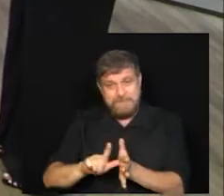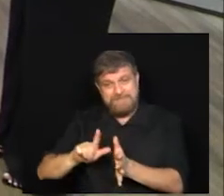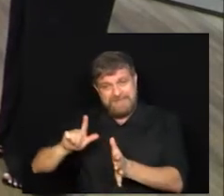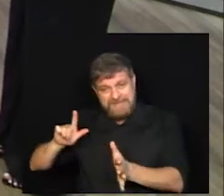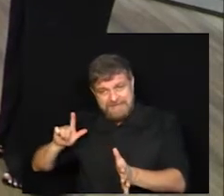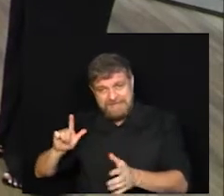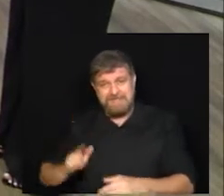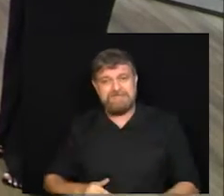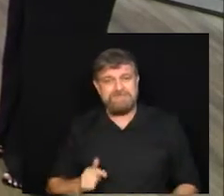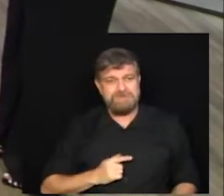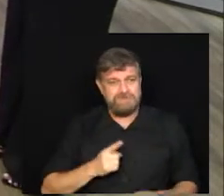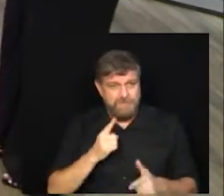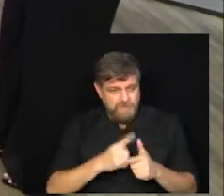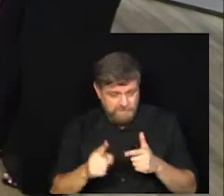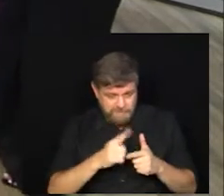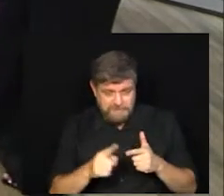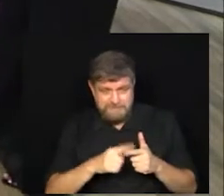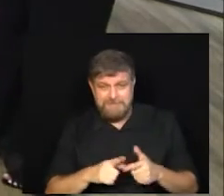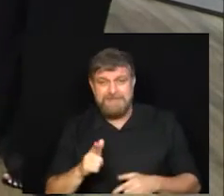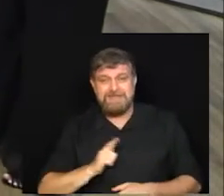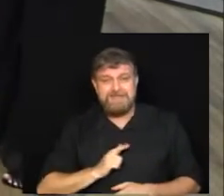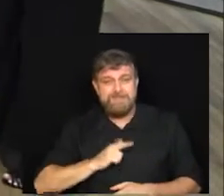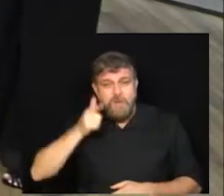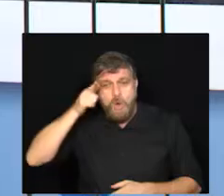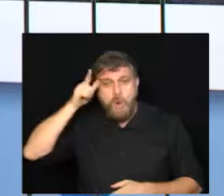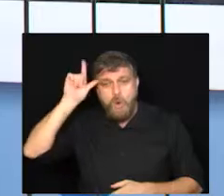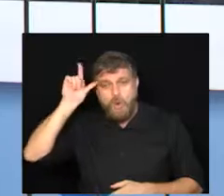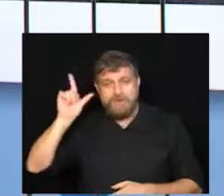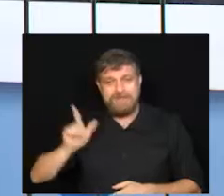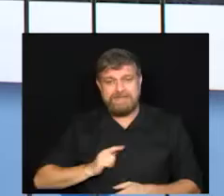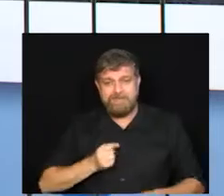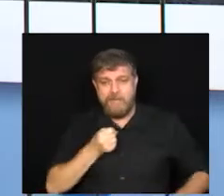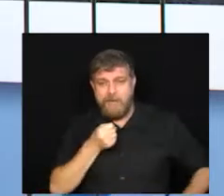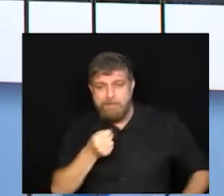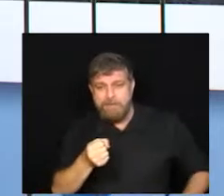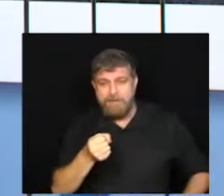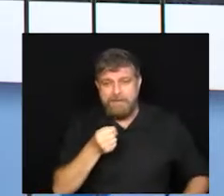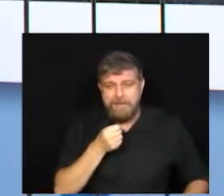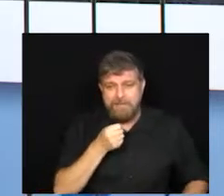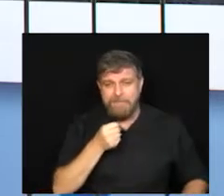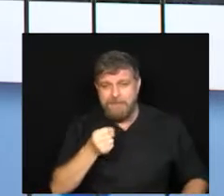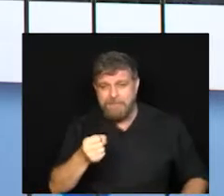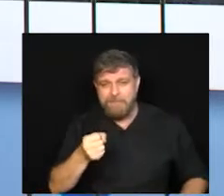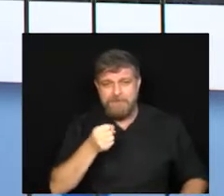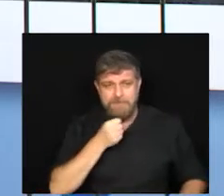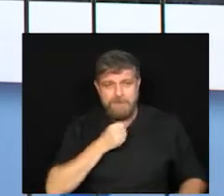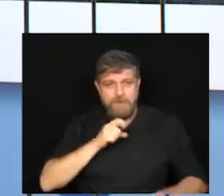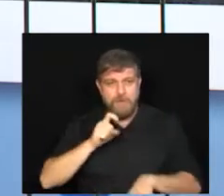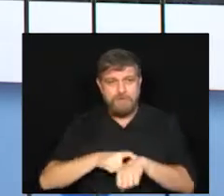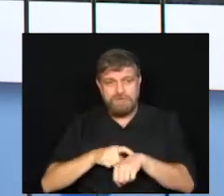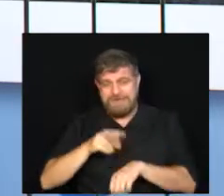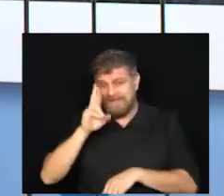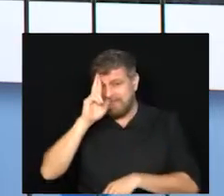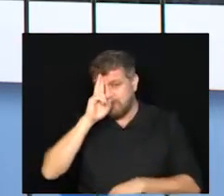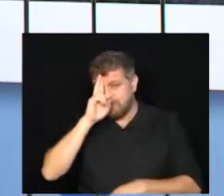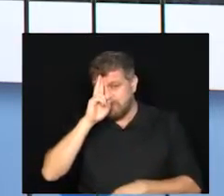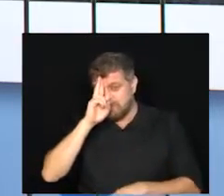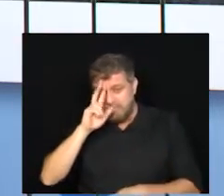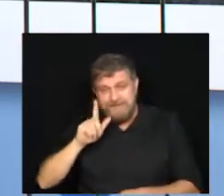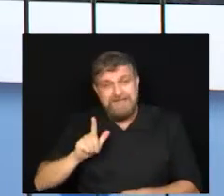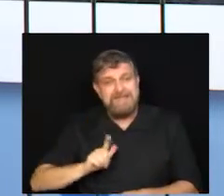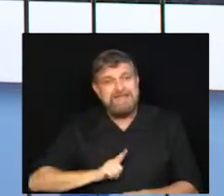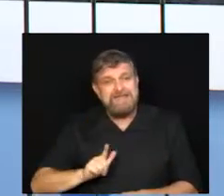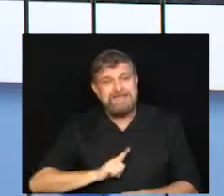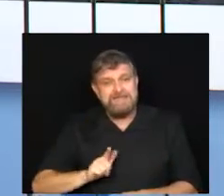na questão da situação, a gente teve ontem uma coletiva que foi anunciada no horário de almoço, em que foi apresentada